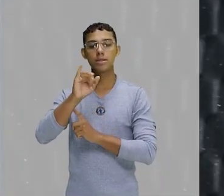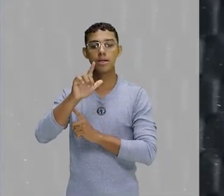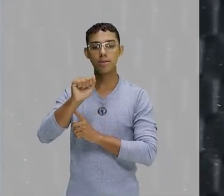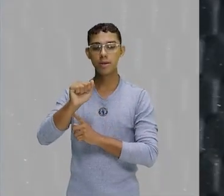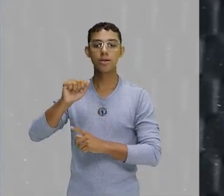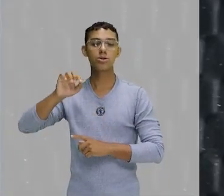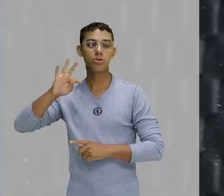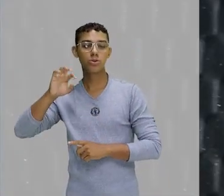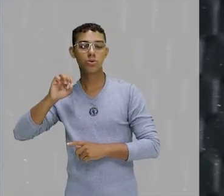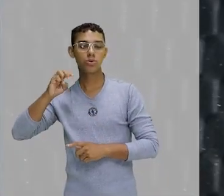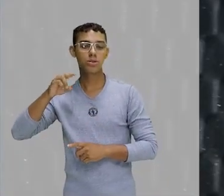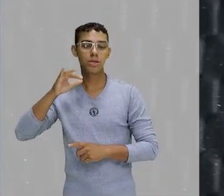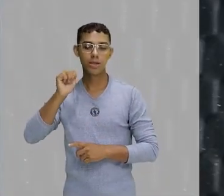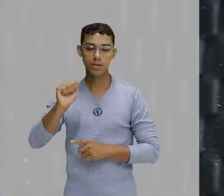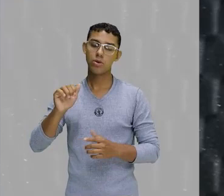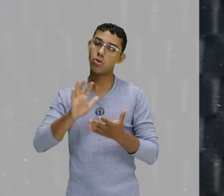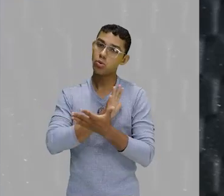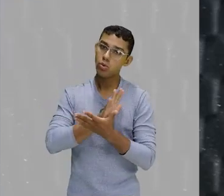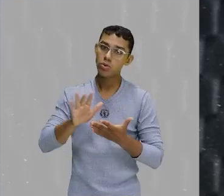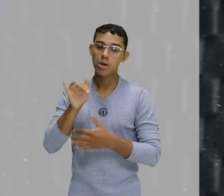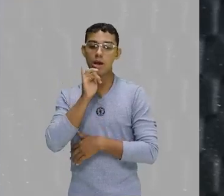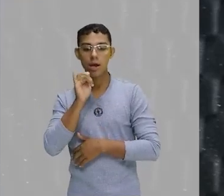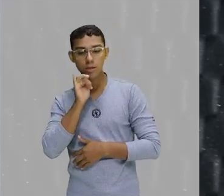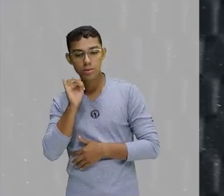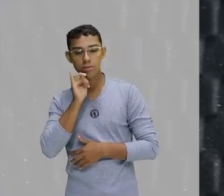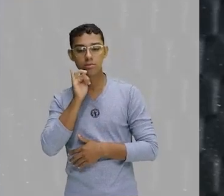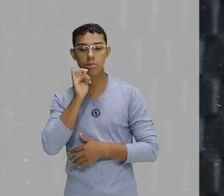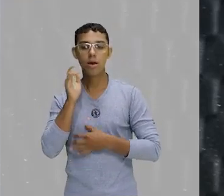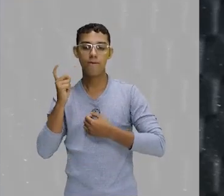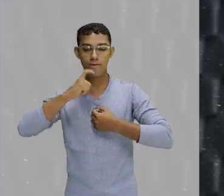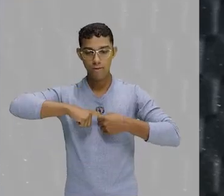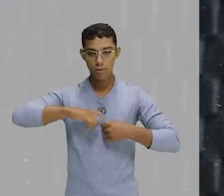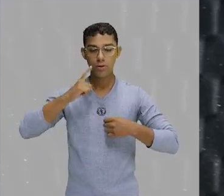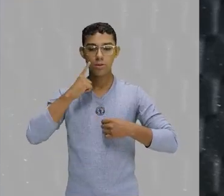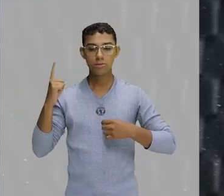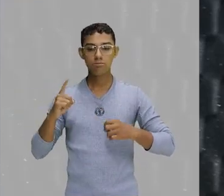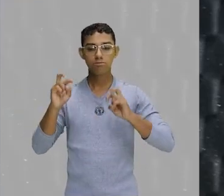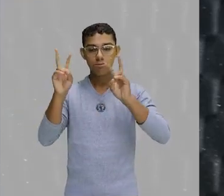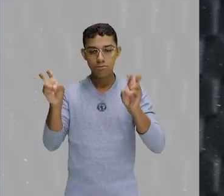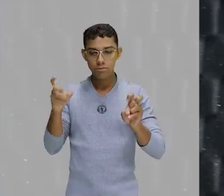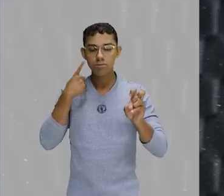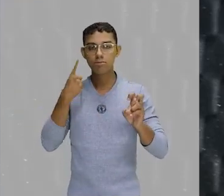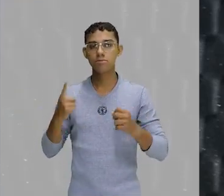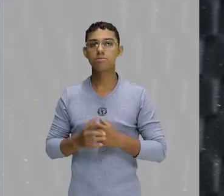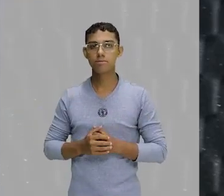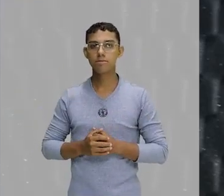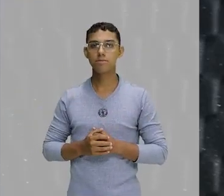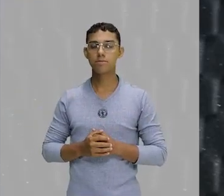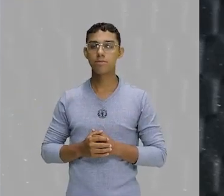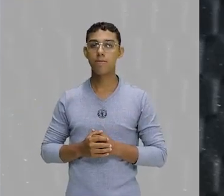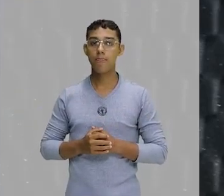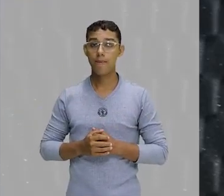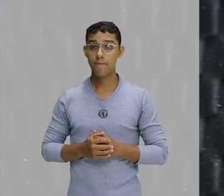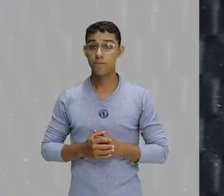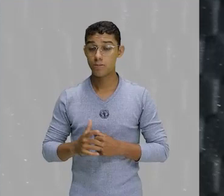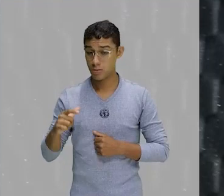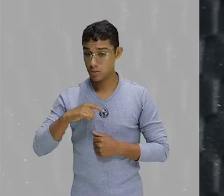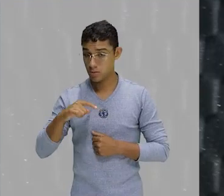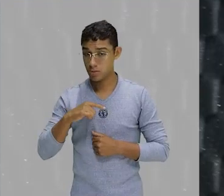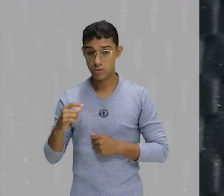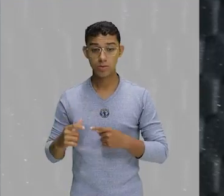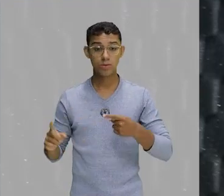tônica. Então, eu tenho aqui alguns exemplos e depois a gente vai voltar nessa temática bem aqui dos heterogenéricos, tá? Então, eu tenho